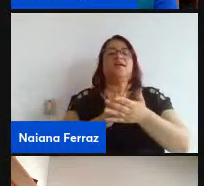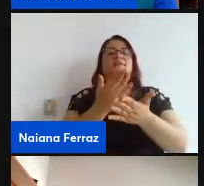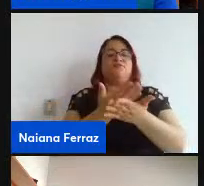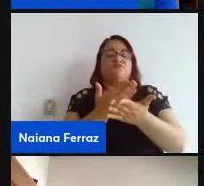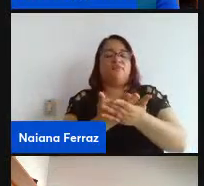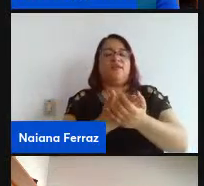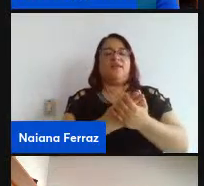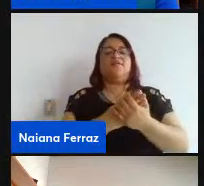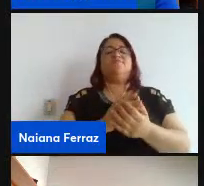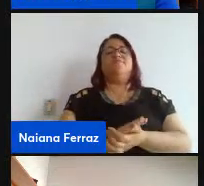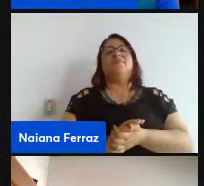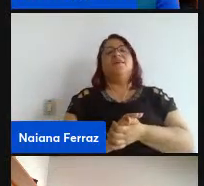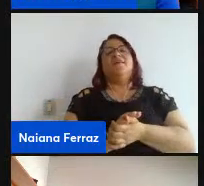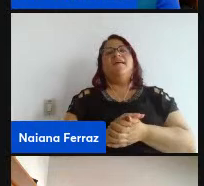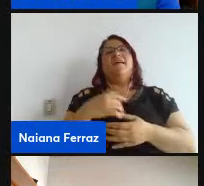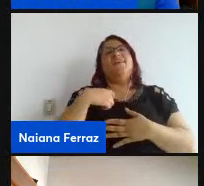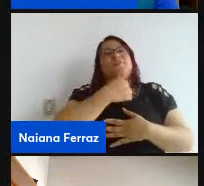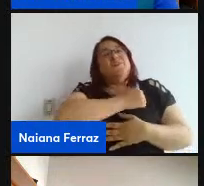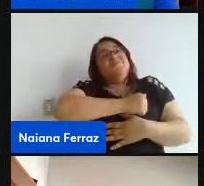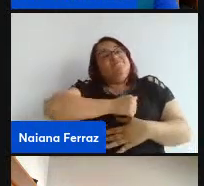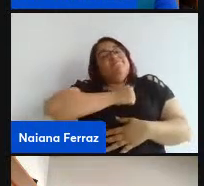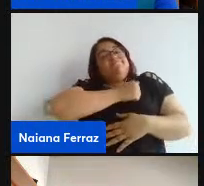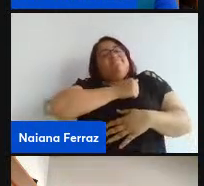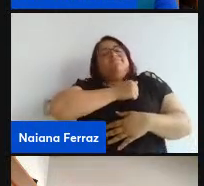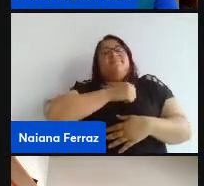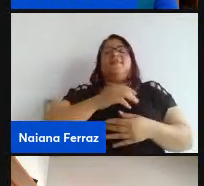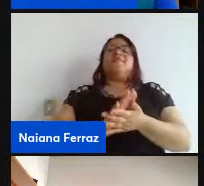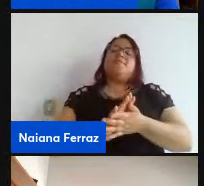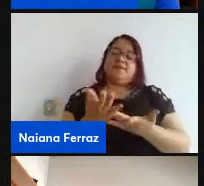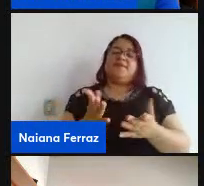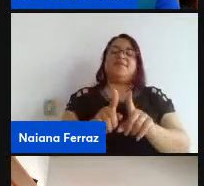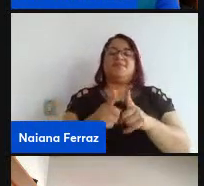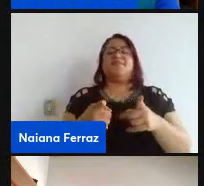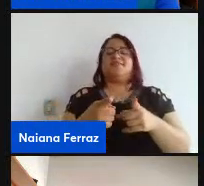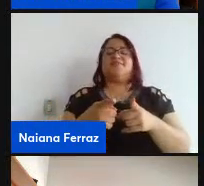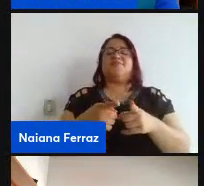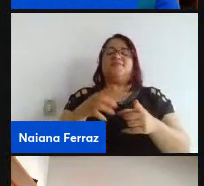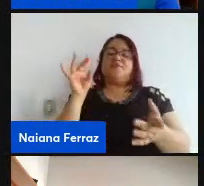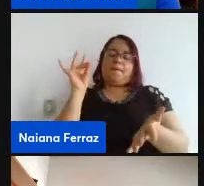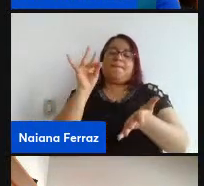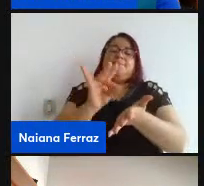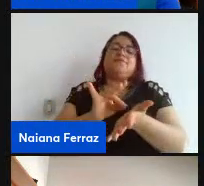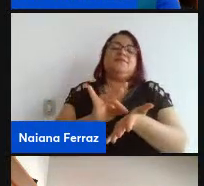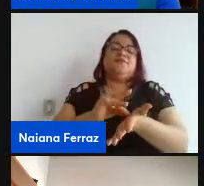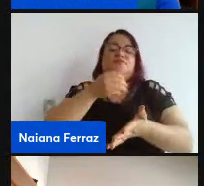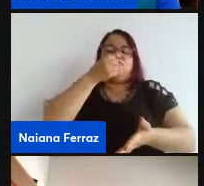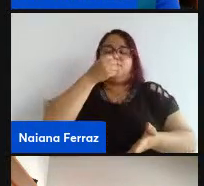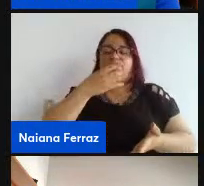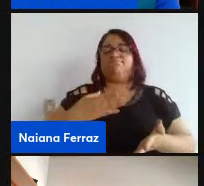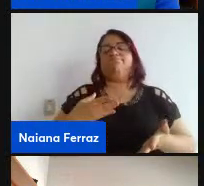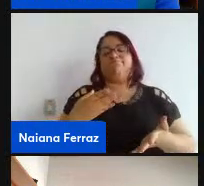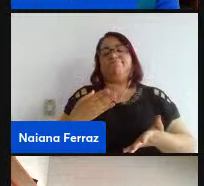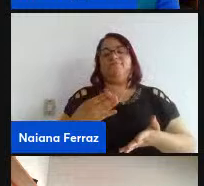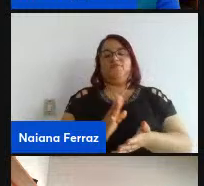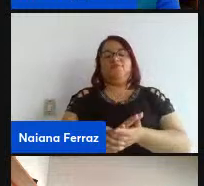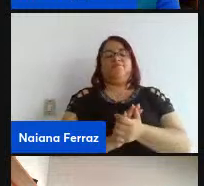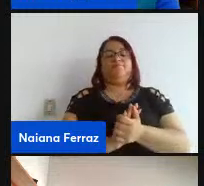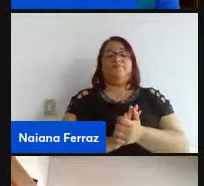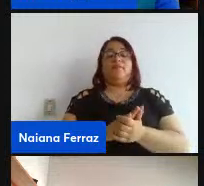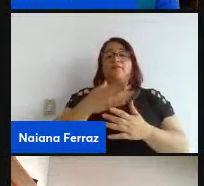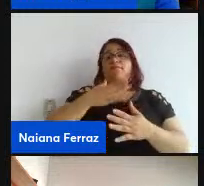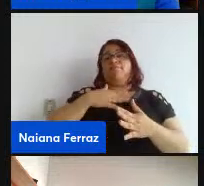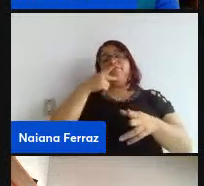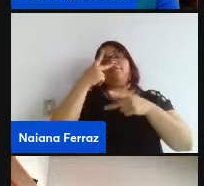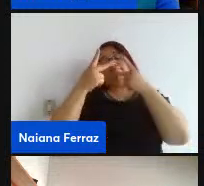nostalgia, mas, obviamente, bem temperada aí pela precisão da abordagem. Então, a minha fala